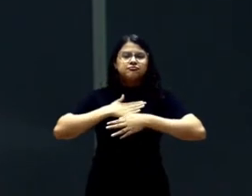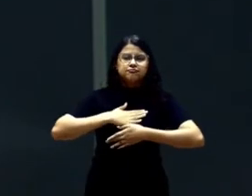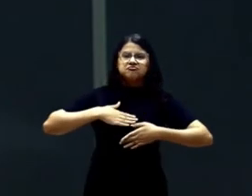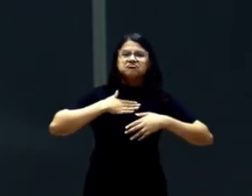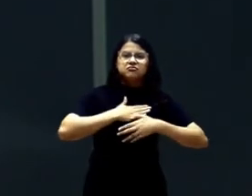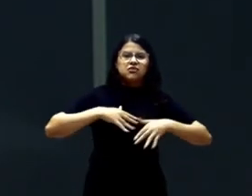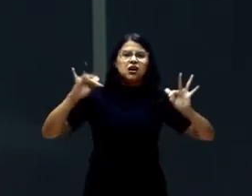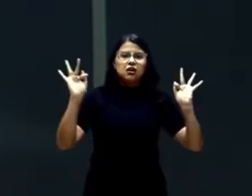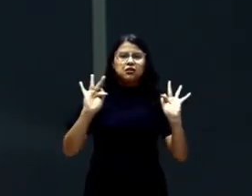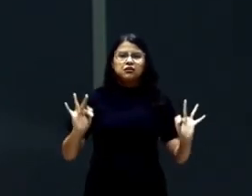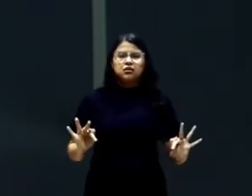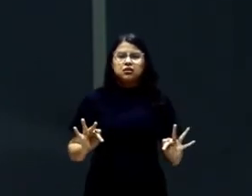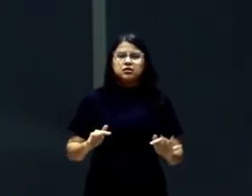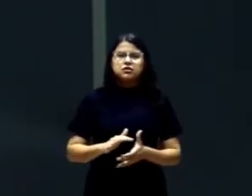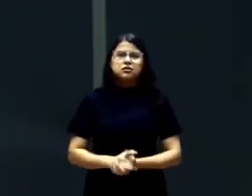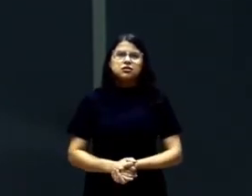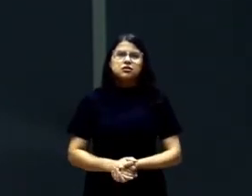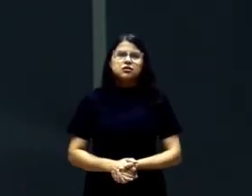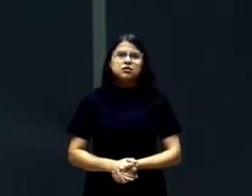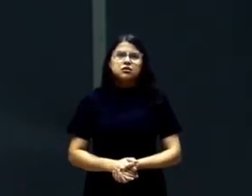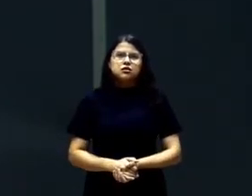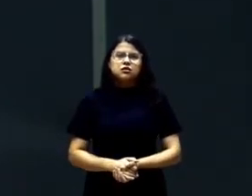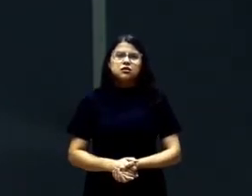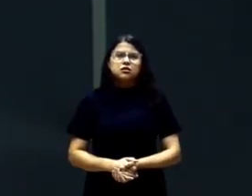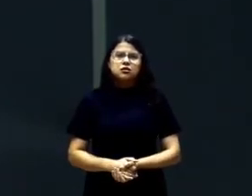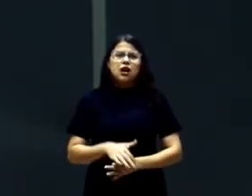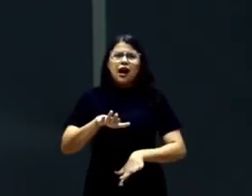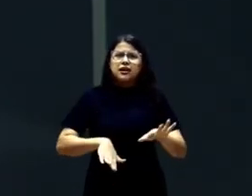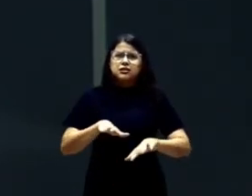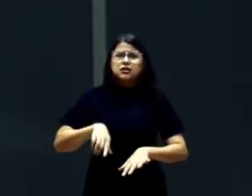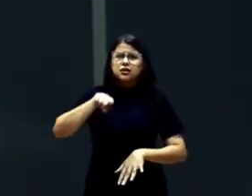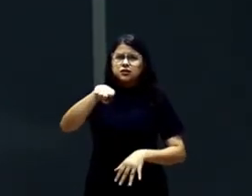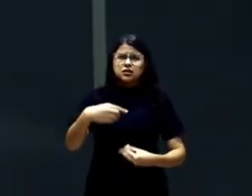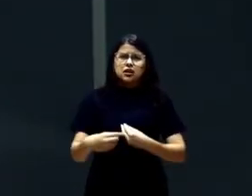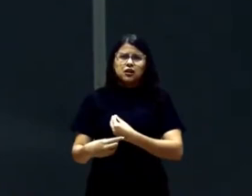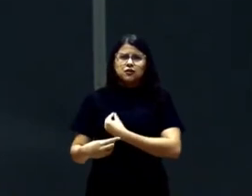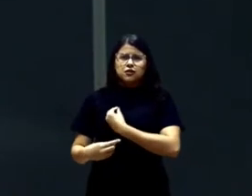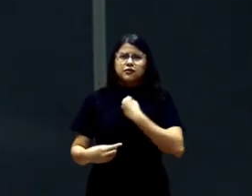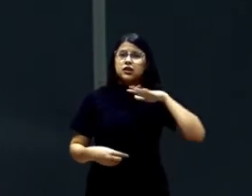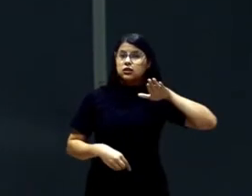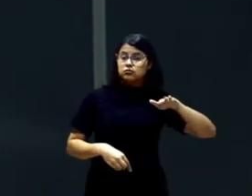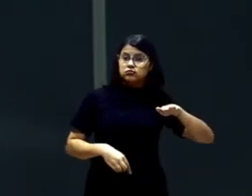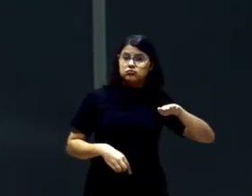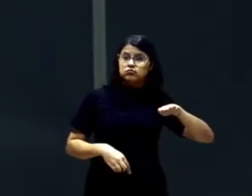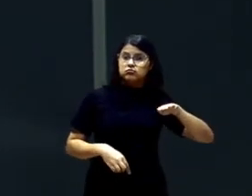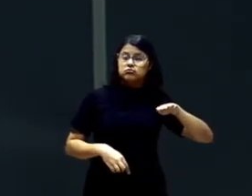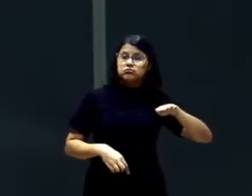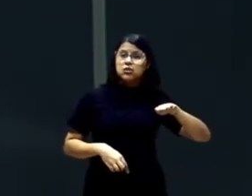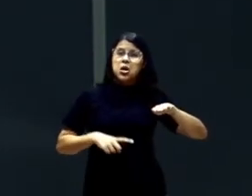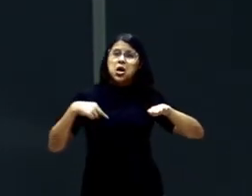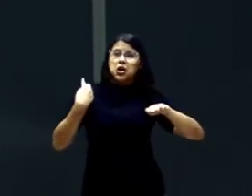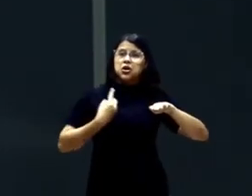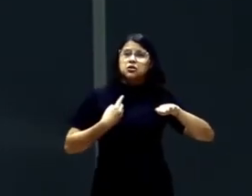Você olha para a vida de homens que são um nível totalmente diferente de quase todos nós que aqui